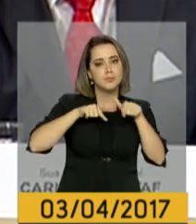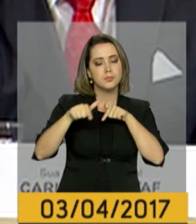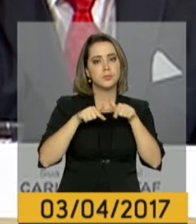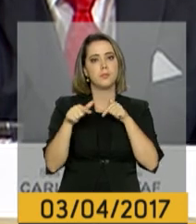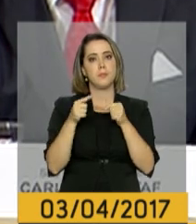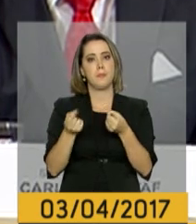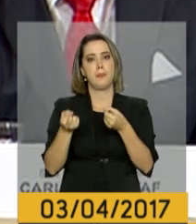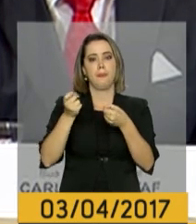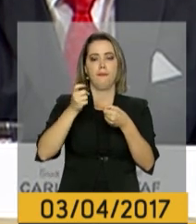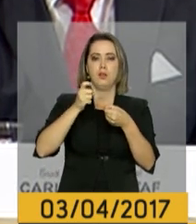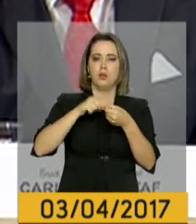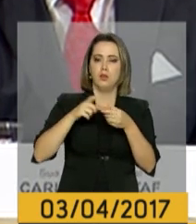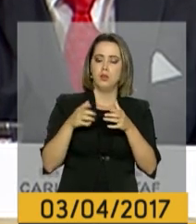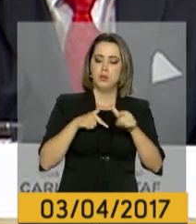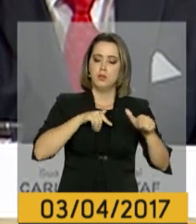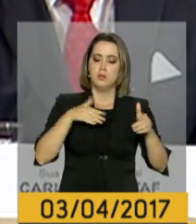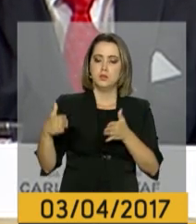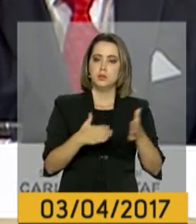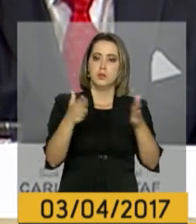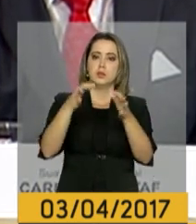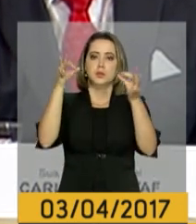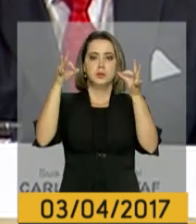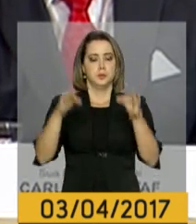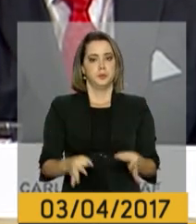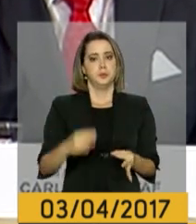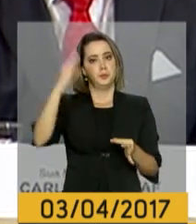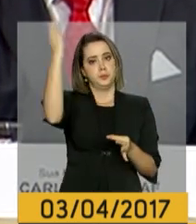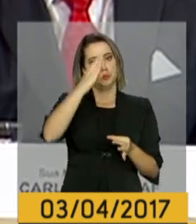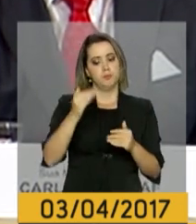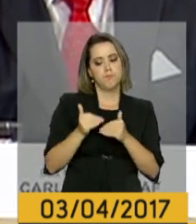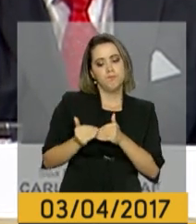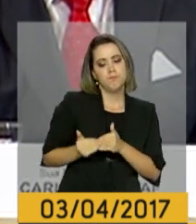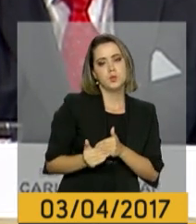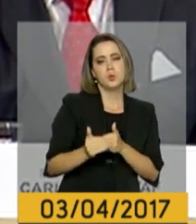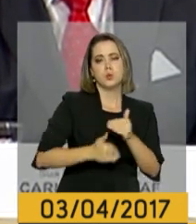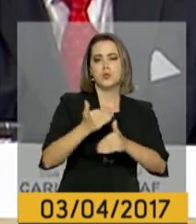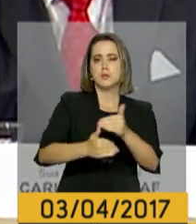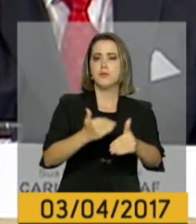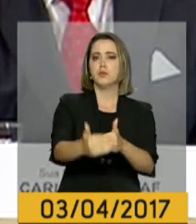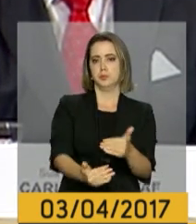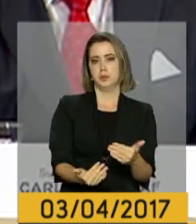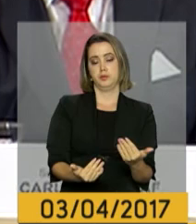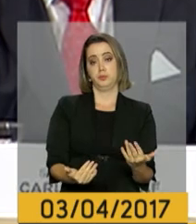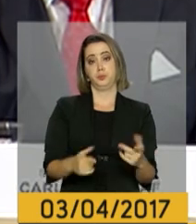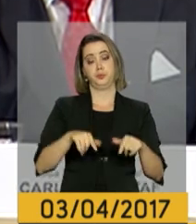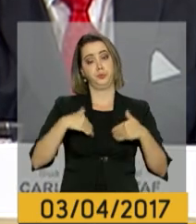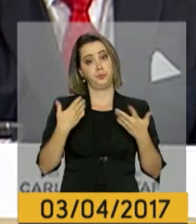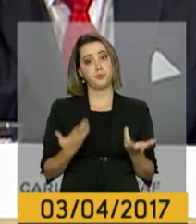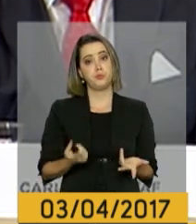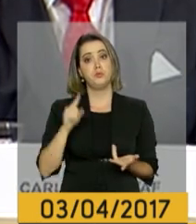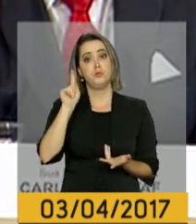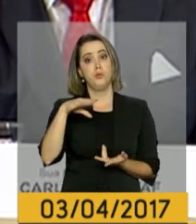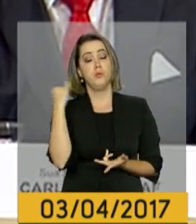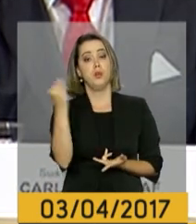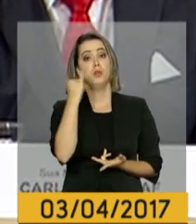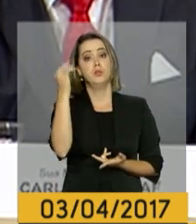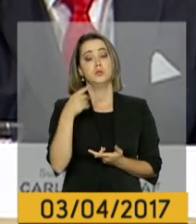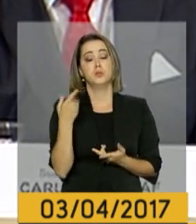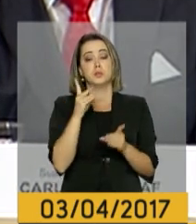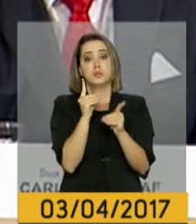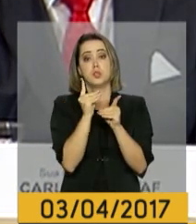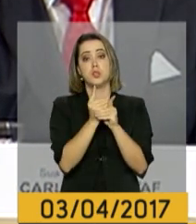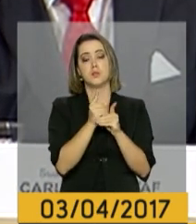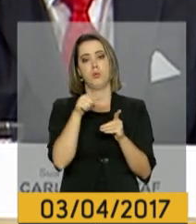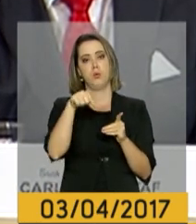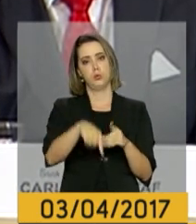para recolocar o Brasil nos trilhos do desenvolvimento. Daí, a razão fundamental deste